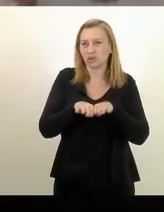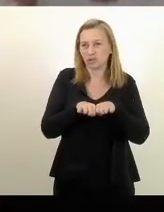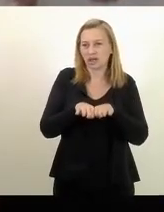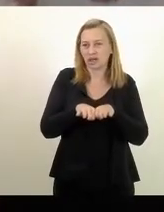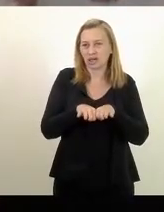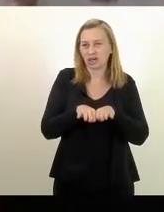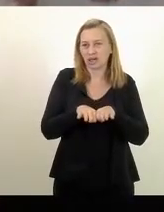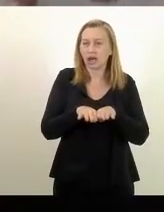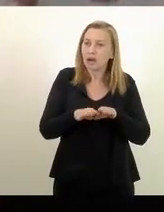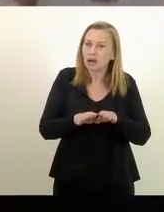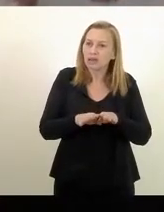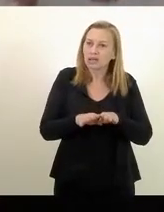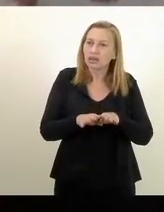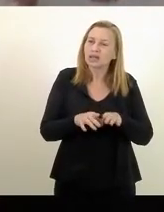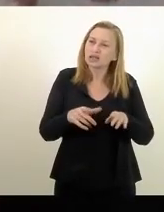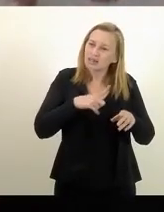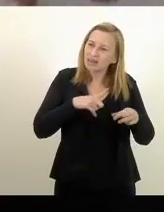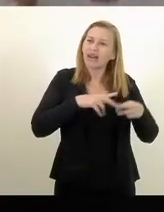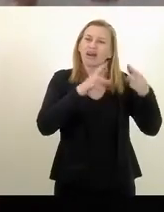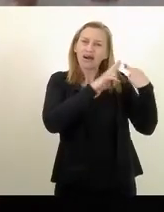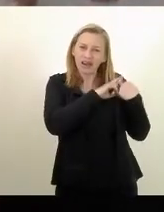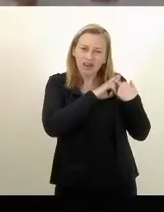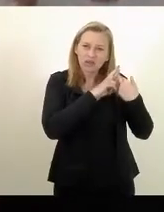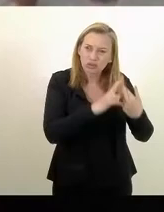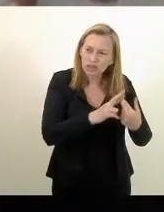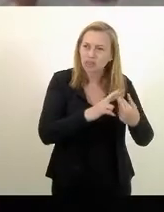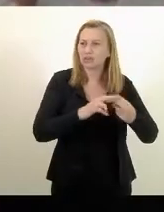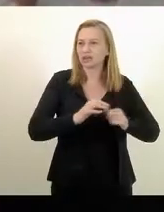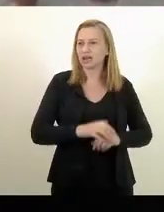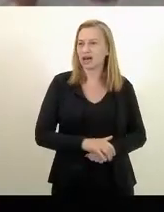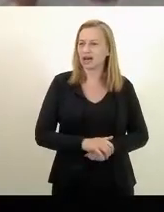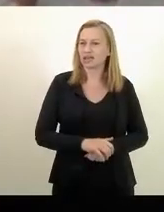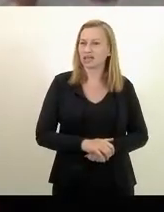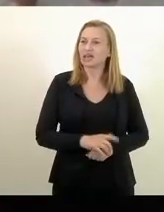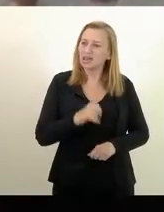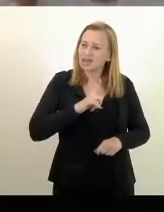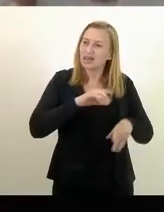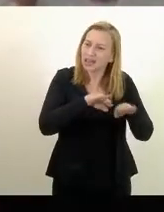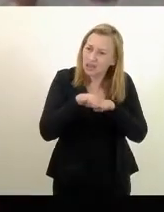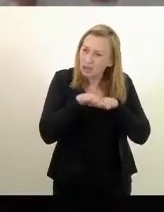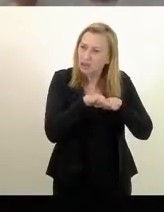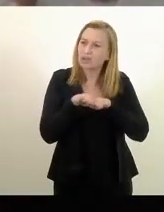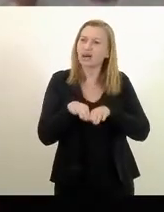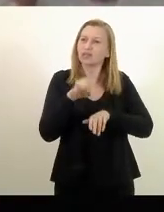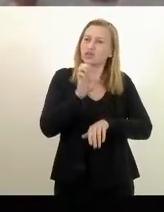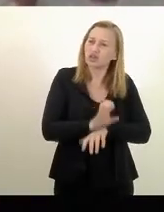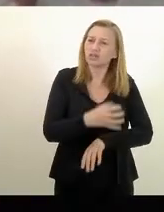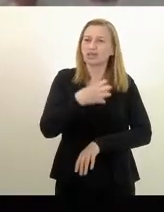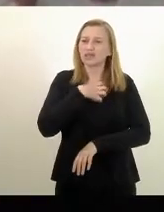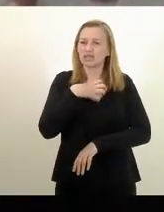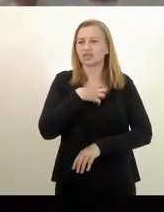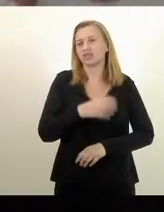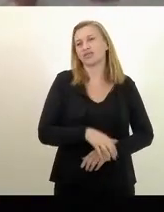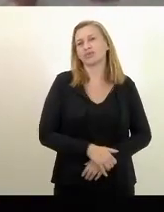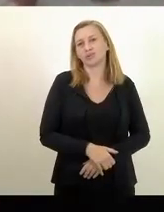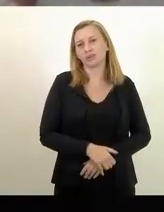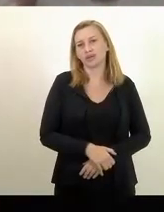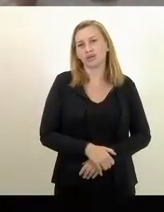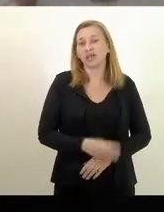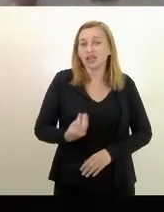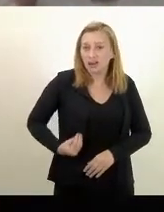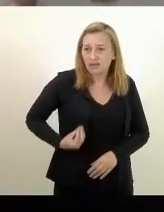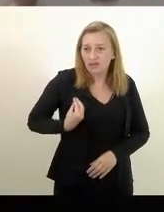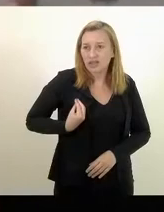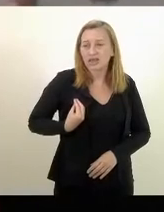responsabilidade do estado nesse sentido para garantia da